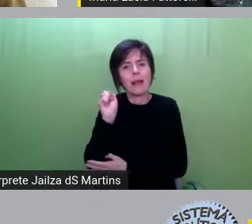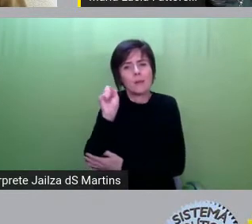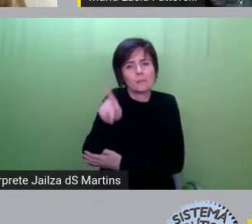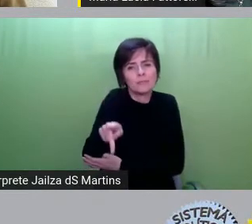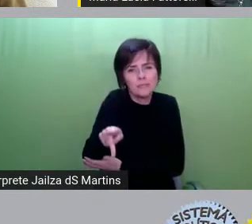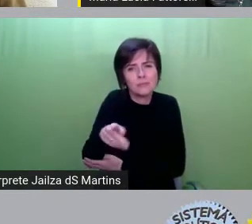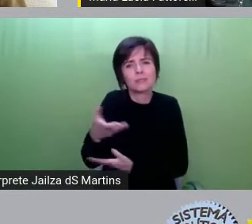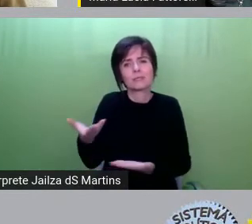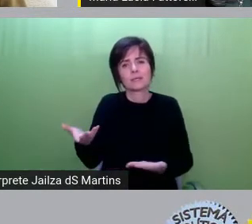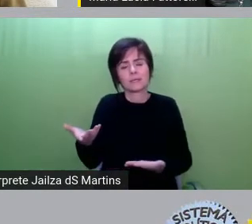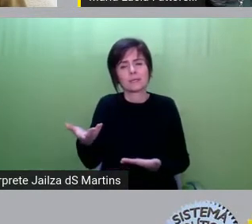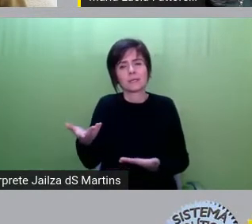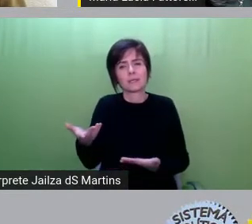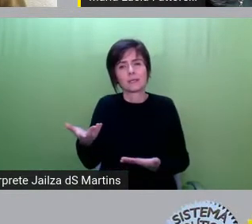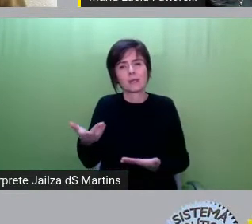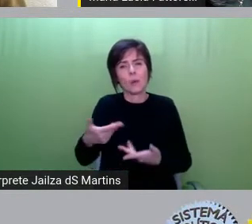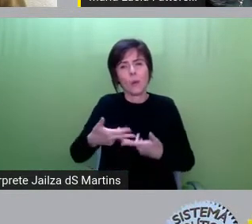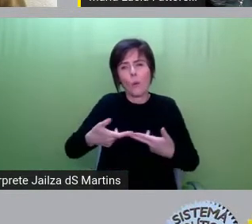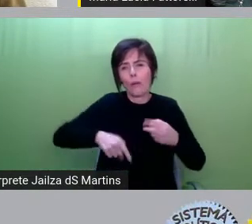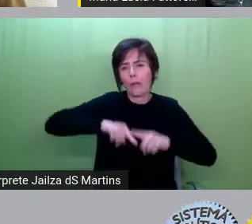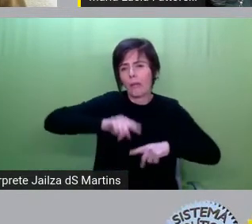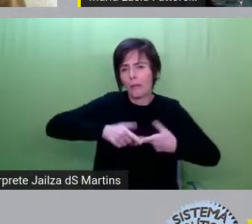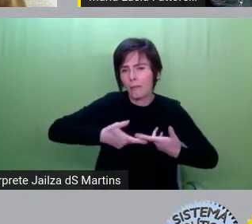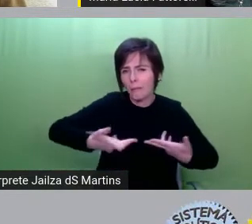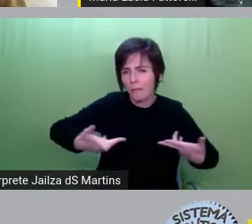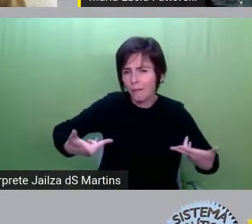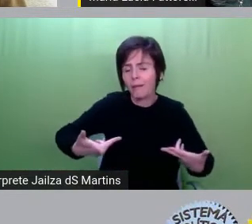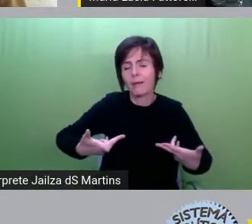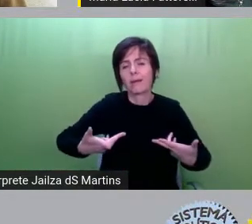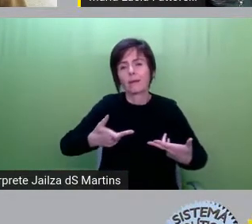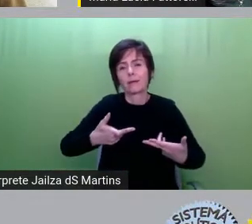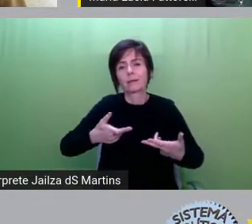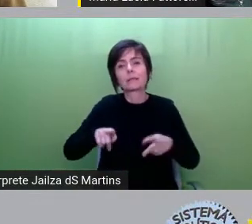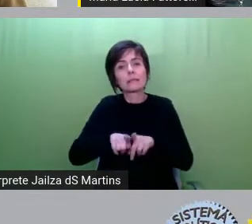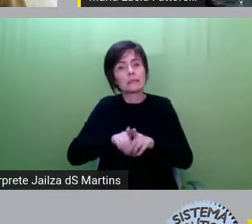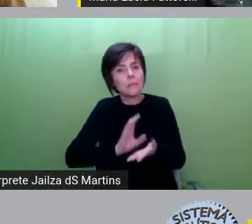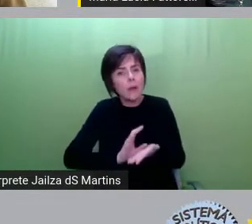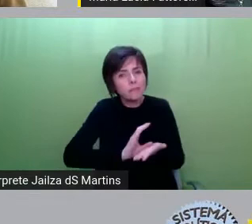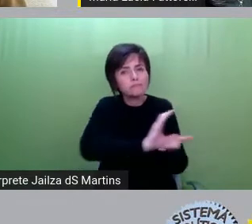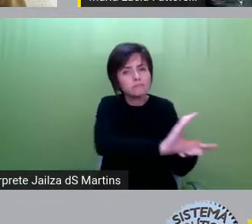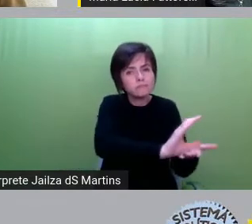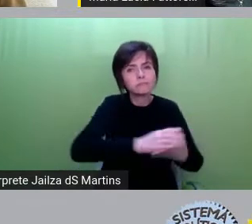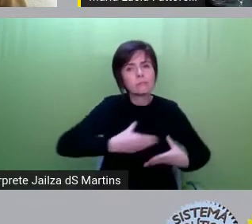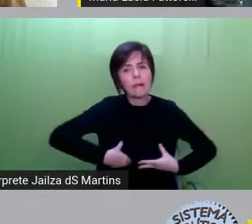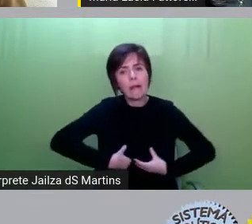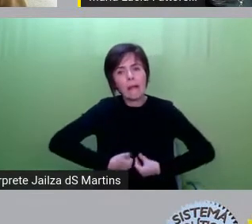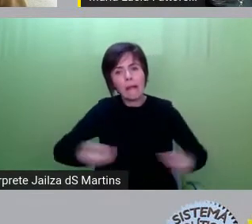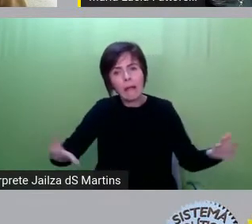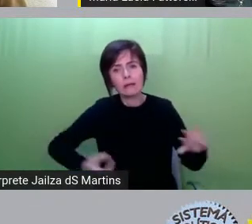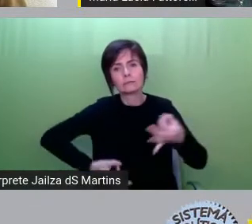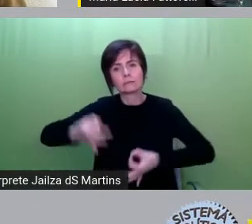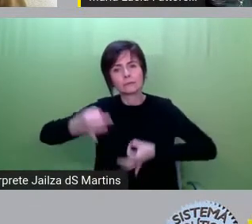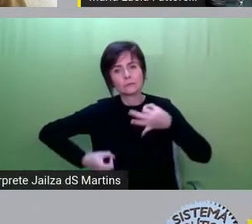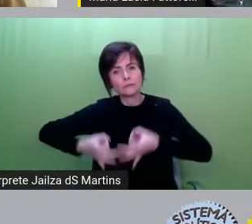aposentadorias, compras de materiais, investimentos, né? Gastos do judiciário, gastos